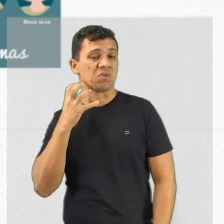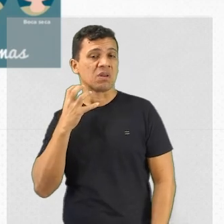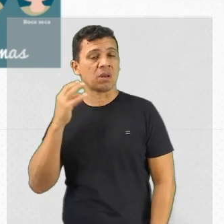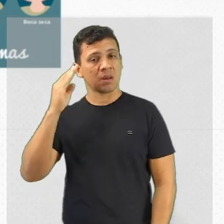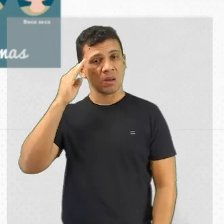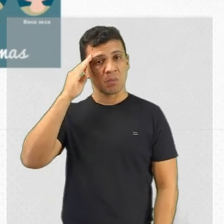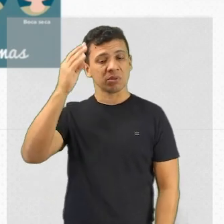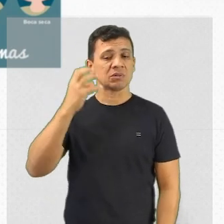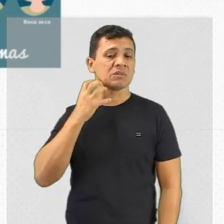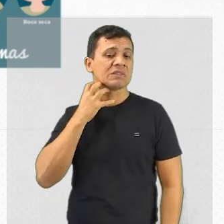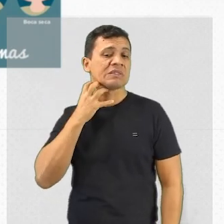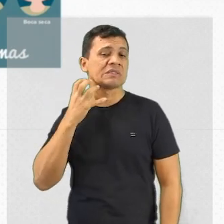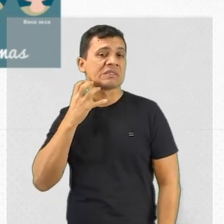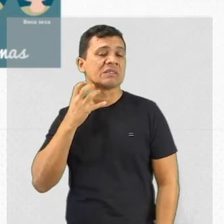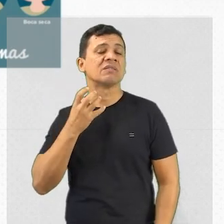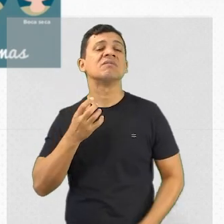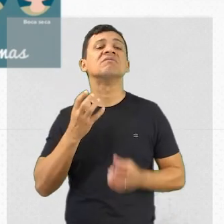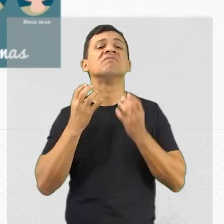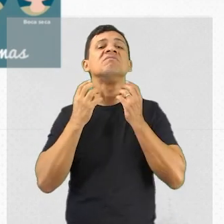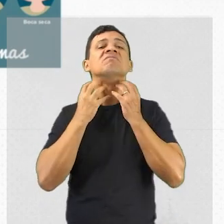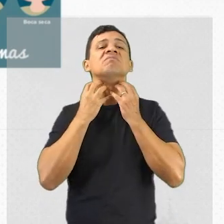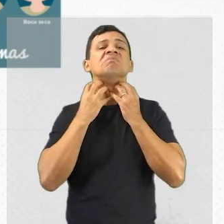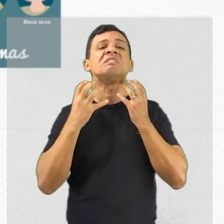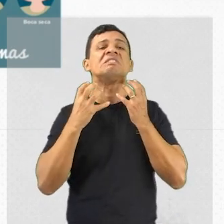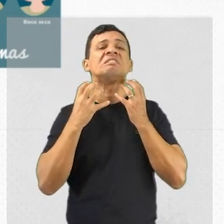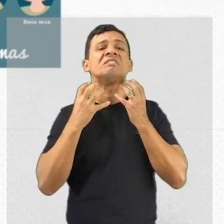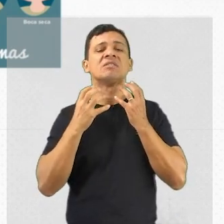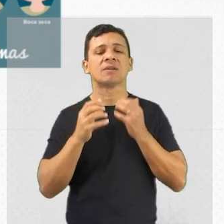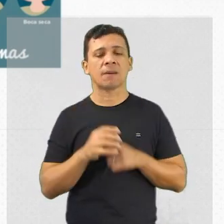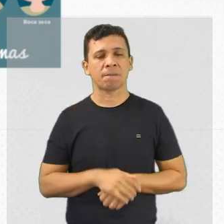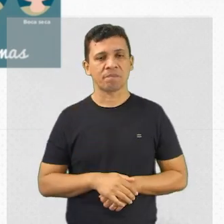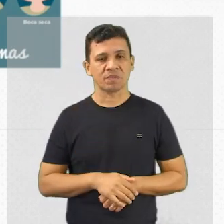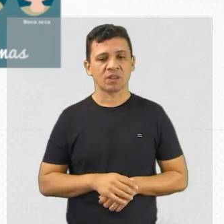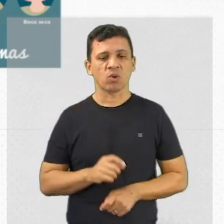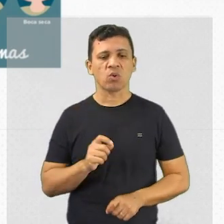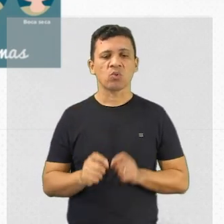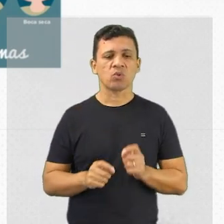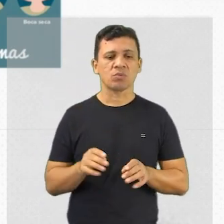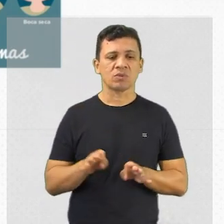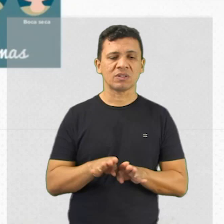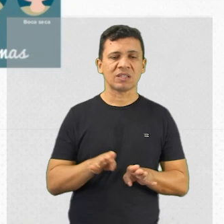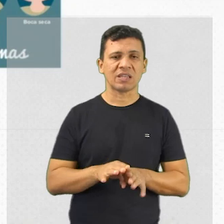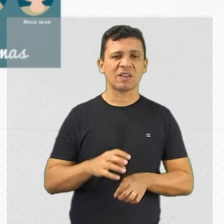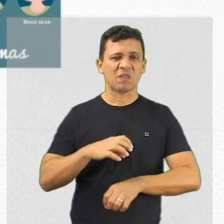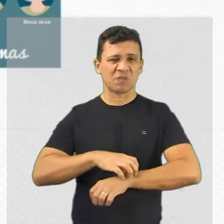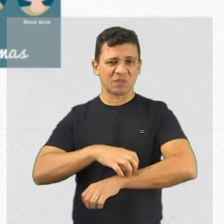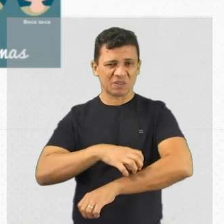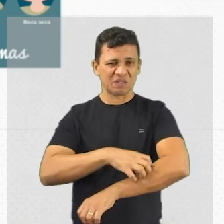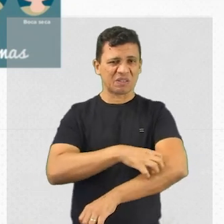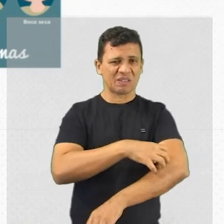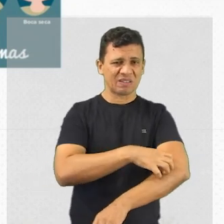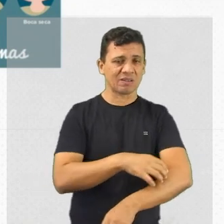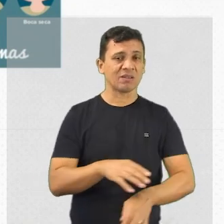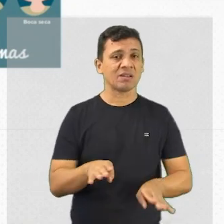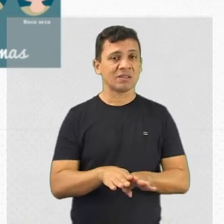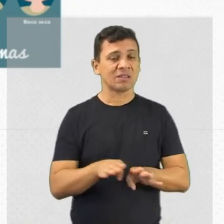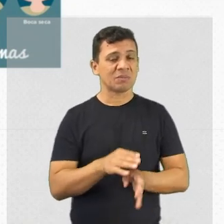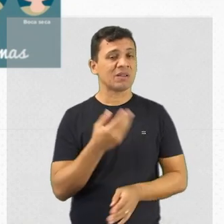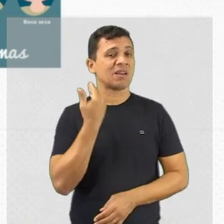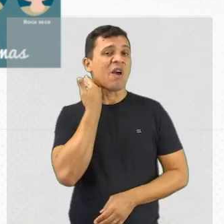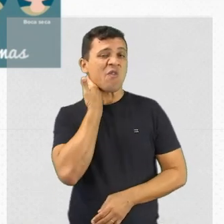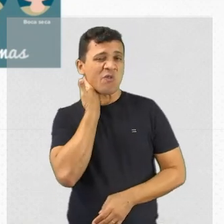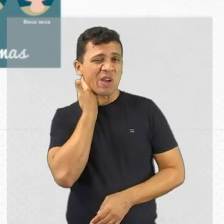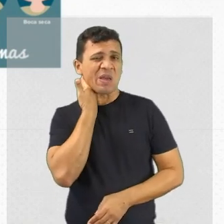dessas glândulas salivares, tá? E aí o sarampo provoca erupções na pele, né? E febre também tem características comuns,